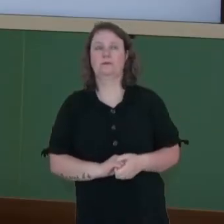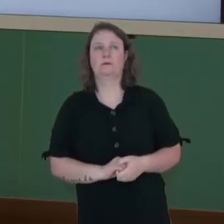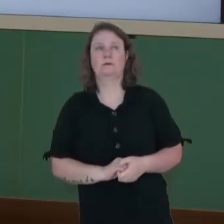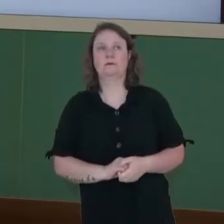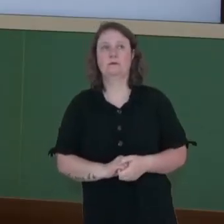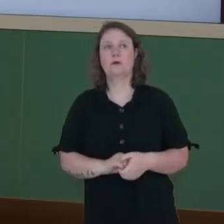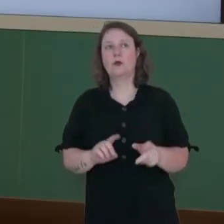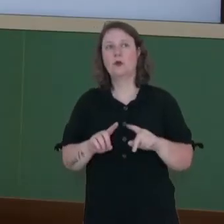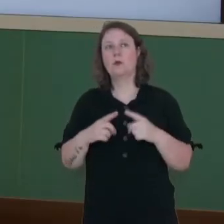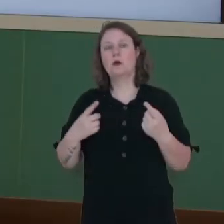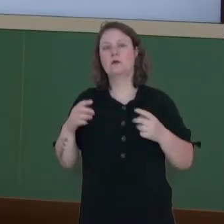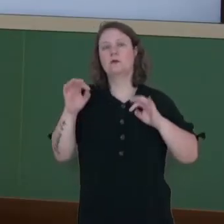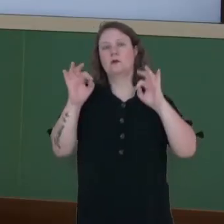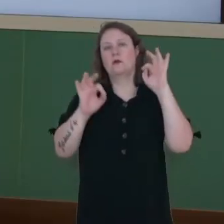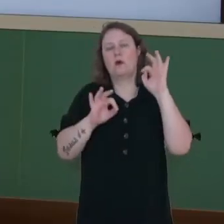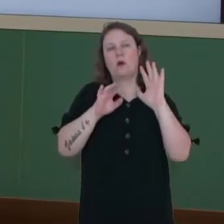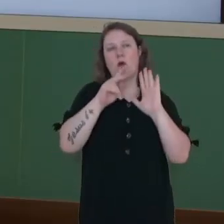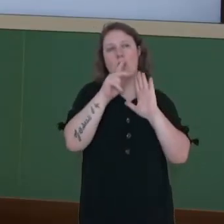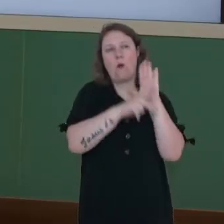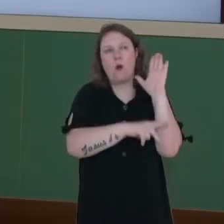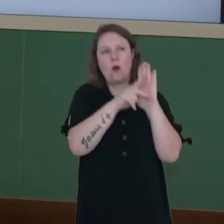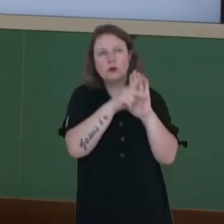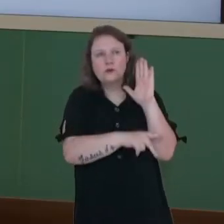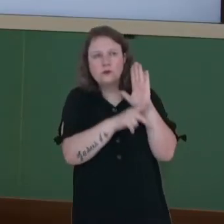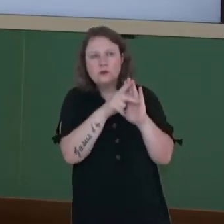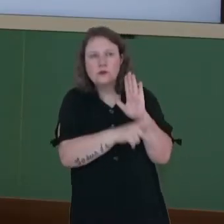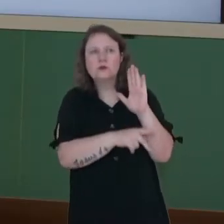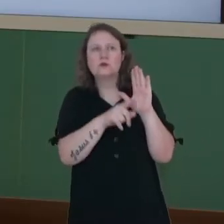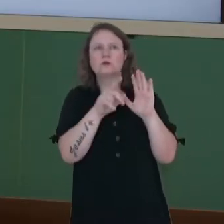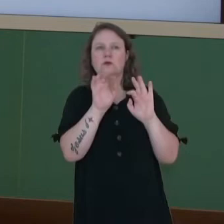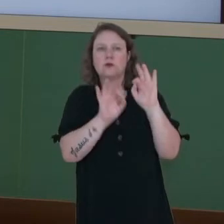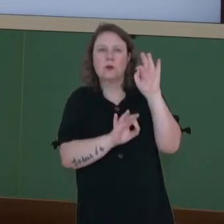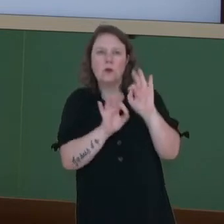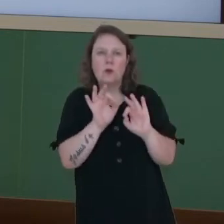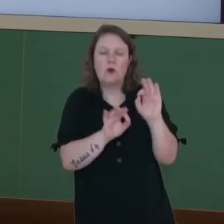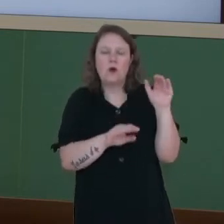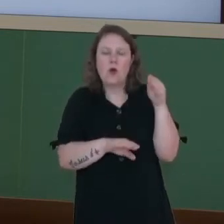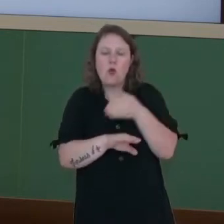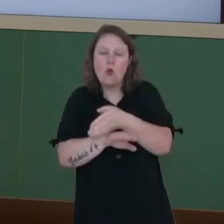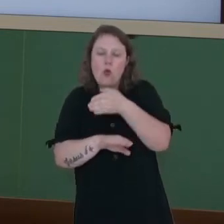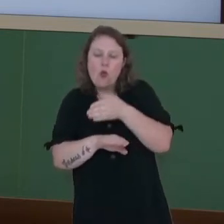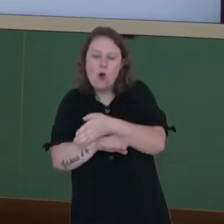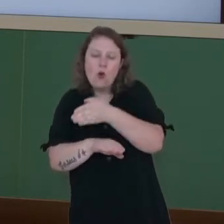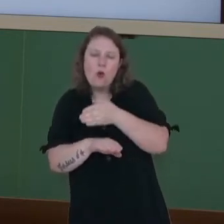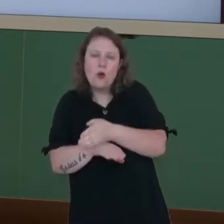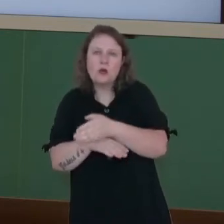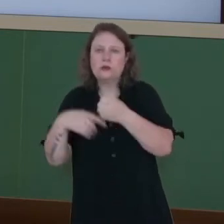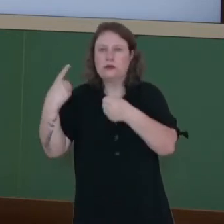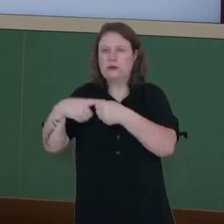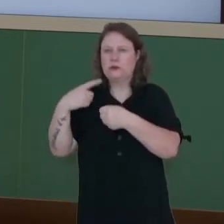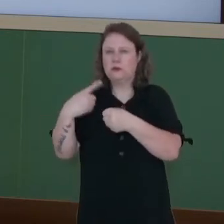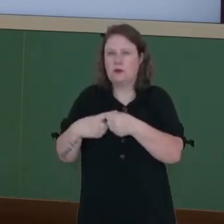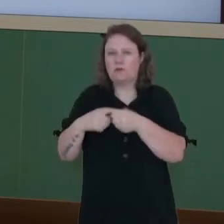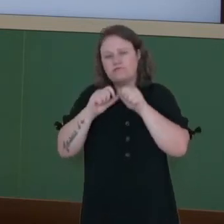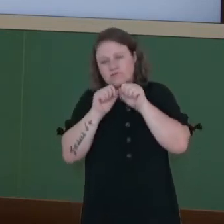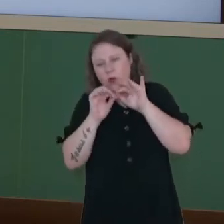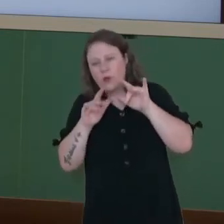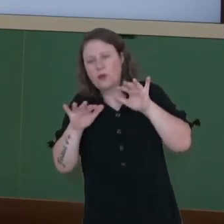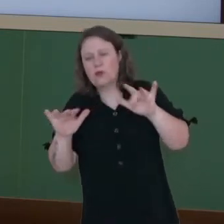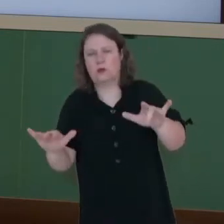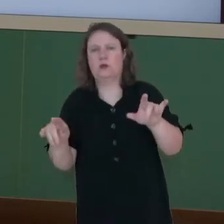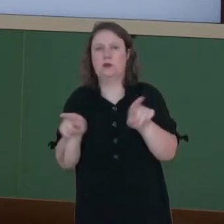Mas aos poucos o projeto vai conquistando as classes médias urbanas, né? Profissionais liberais e outras pessoas vão